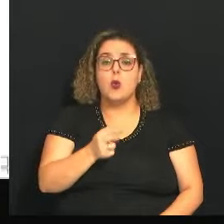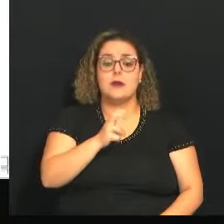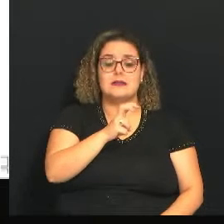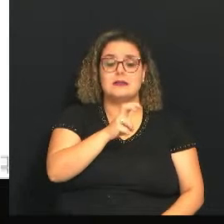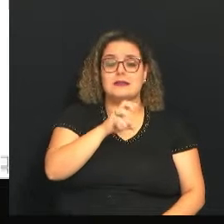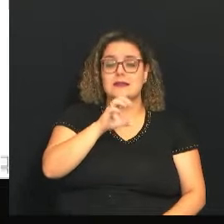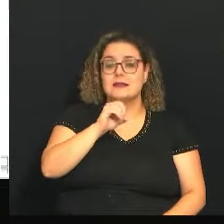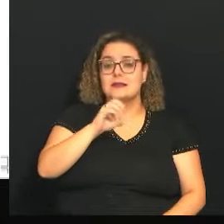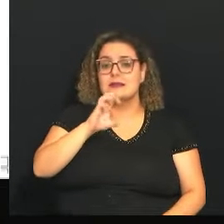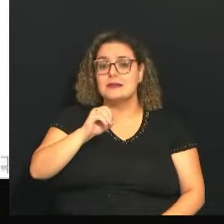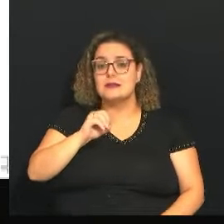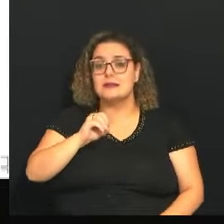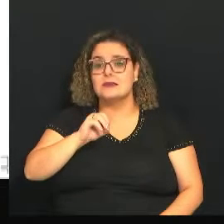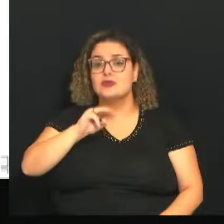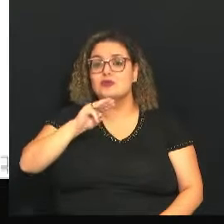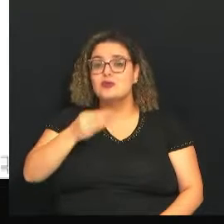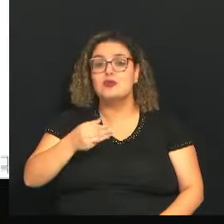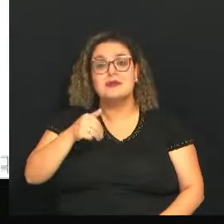próprio. E ele tem